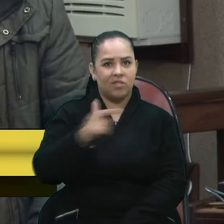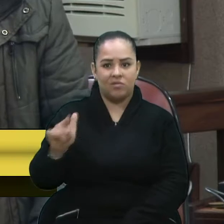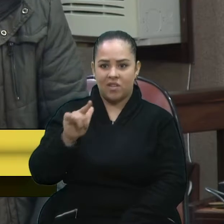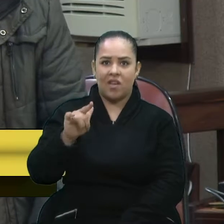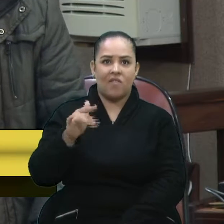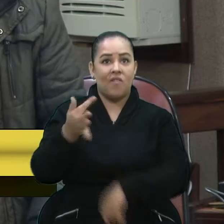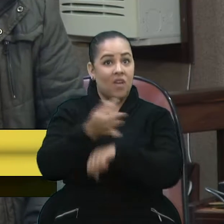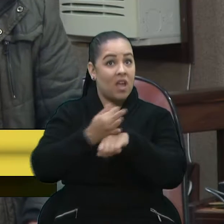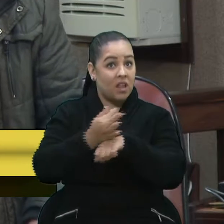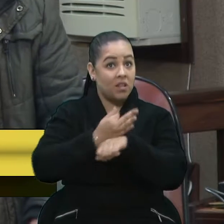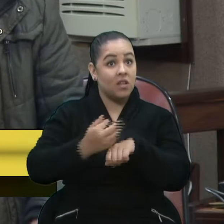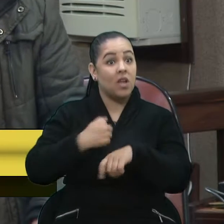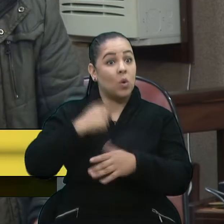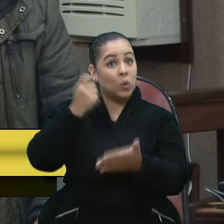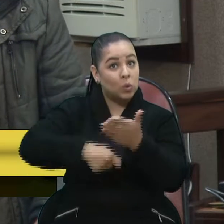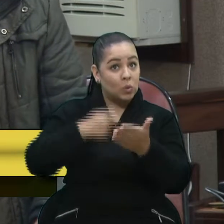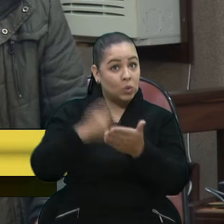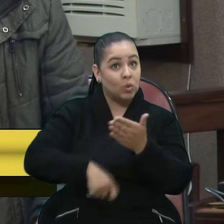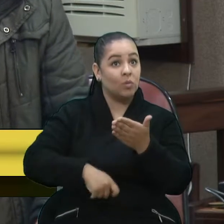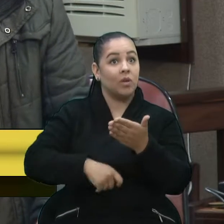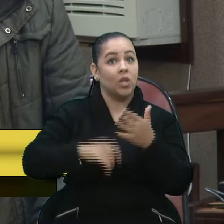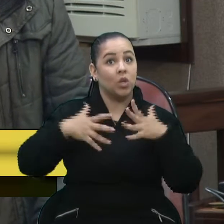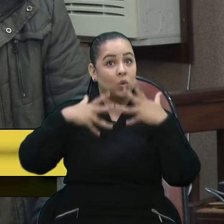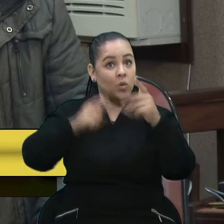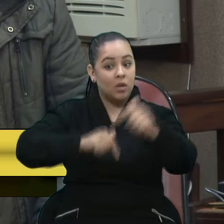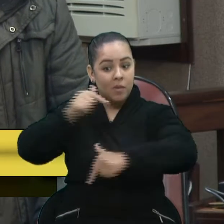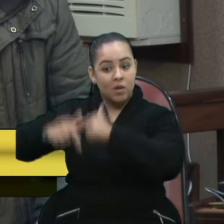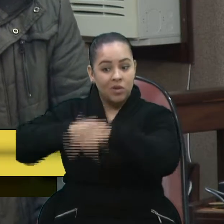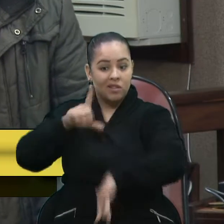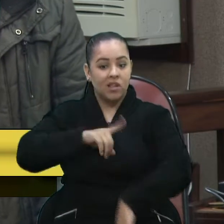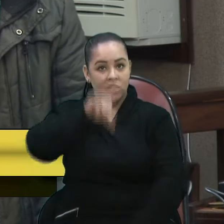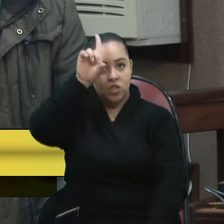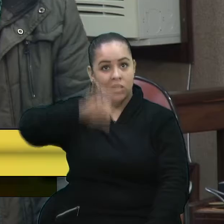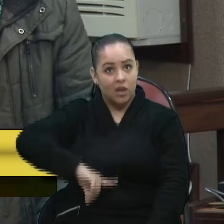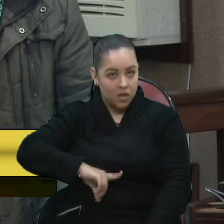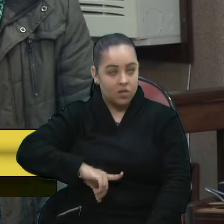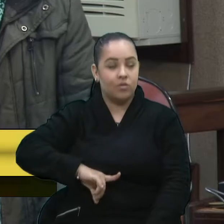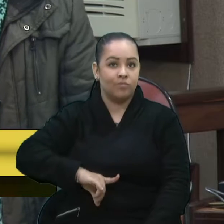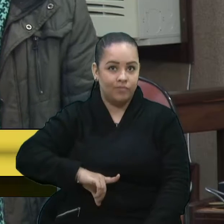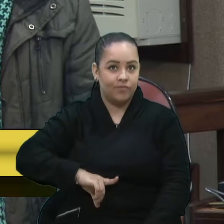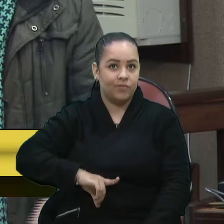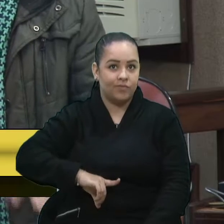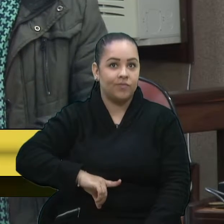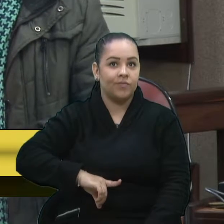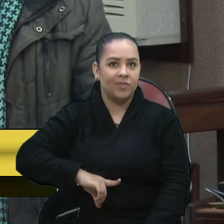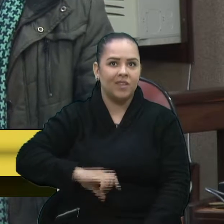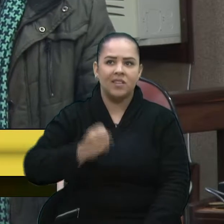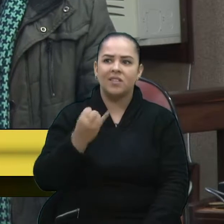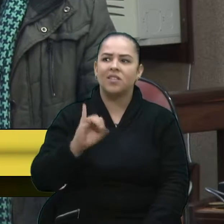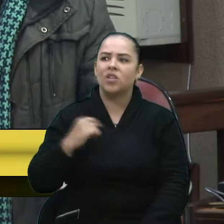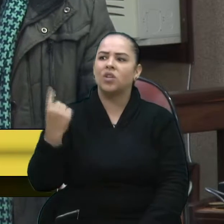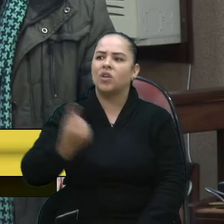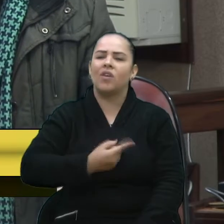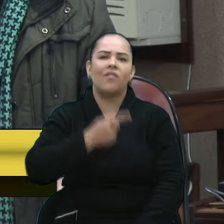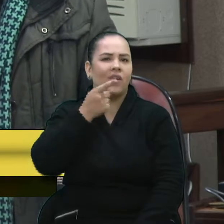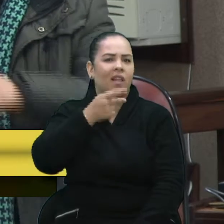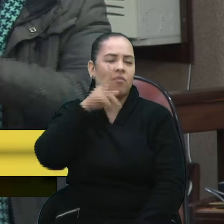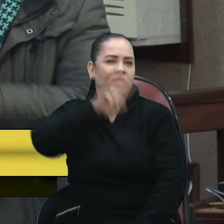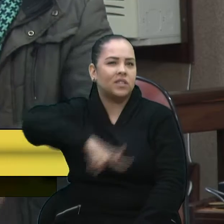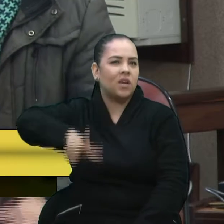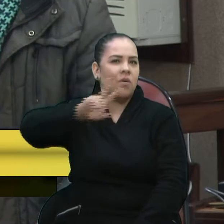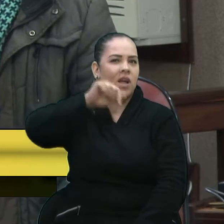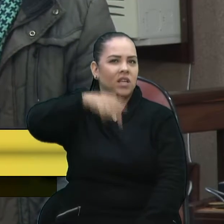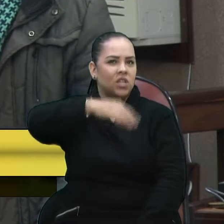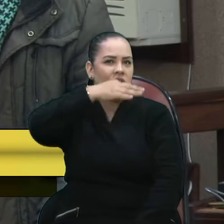luto para que todos os trabalhadores tenham direitos e deveres. Se a gente fala na visão aqui de Caxias, eu até